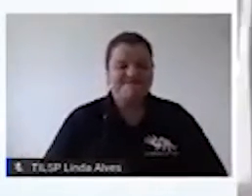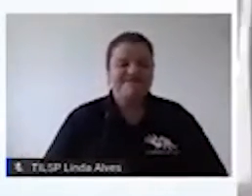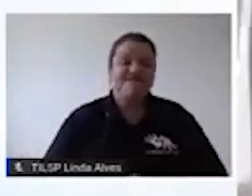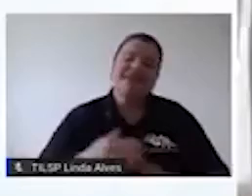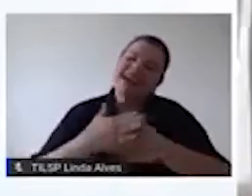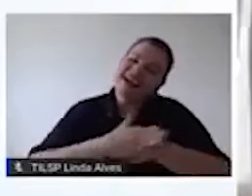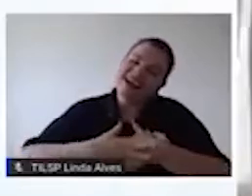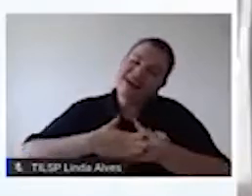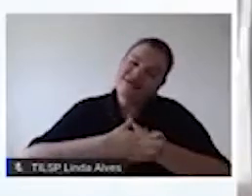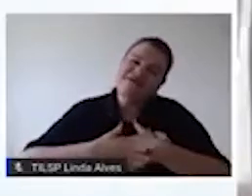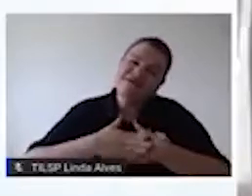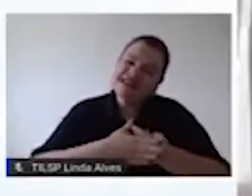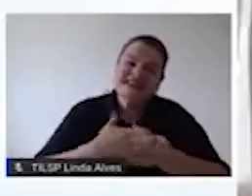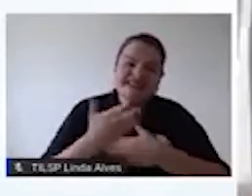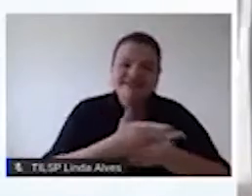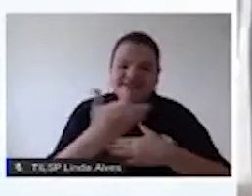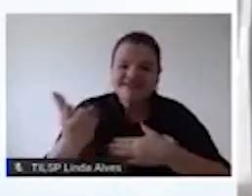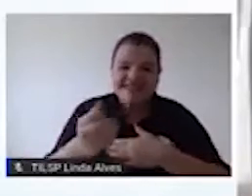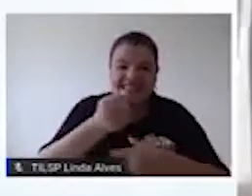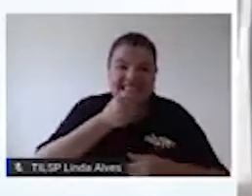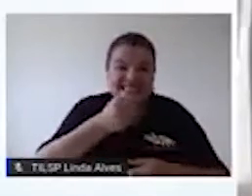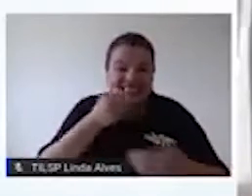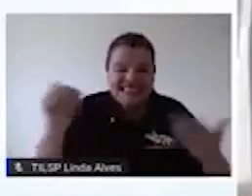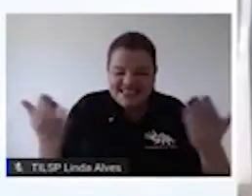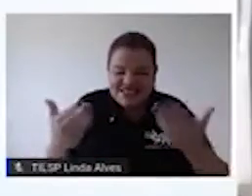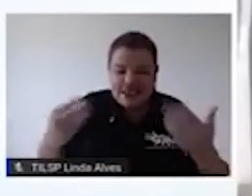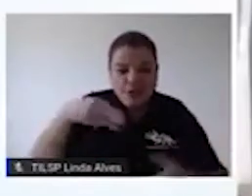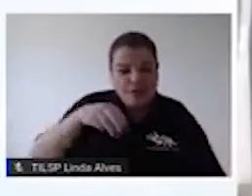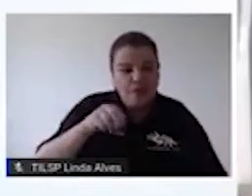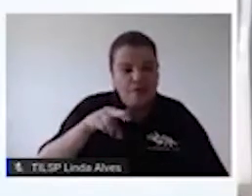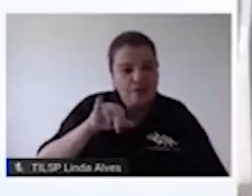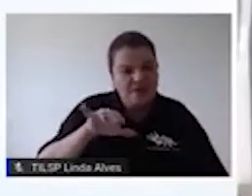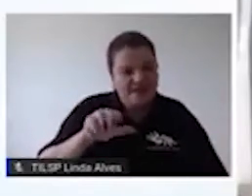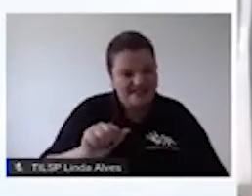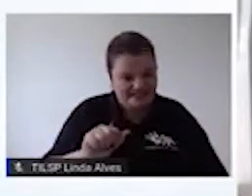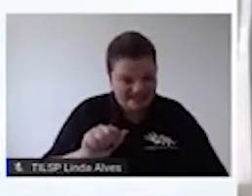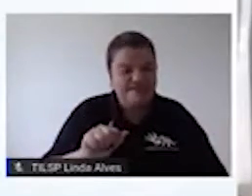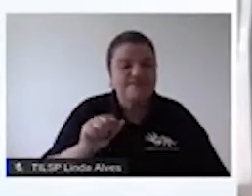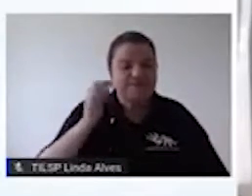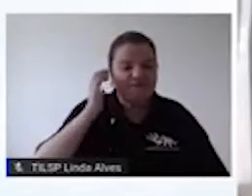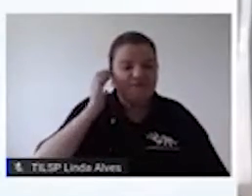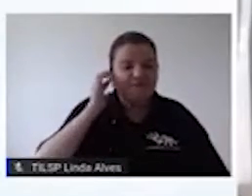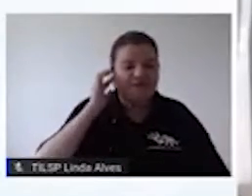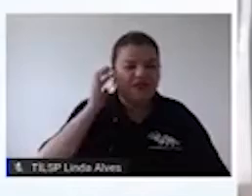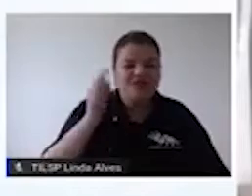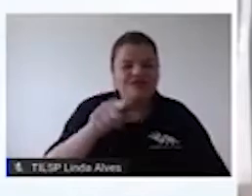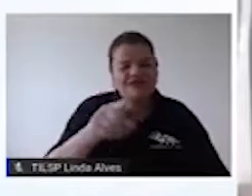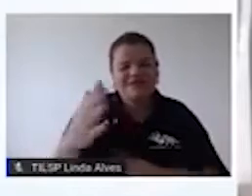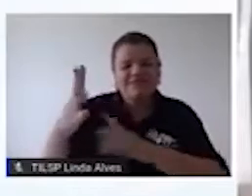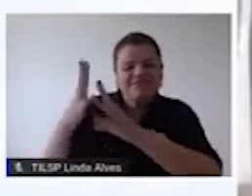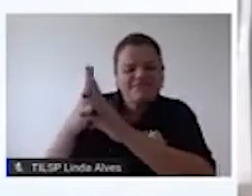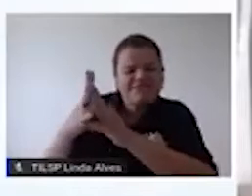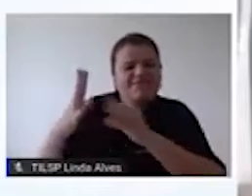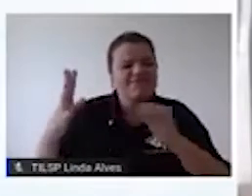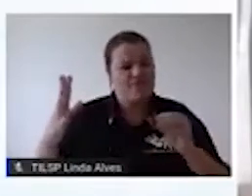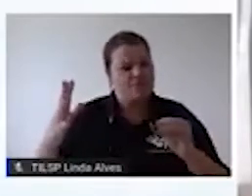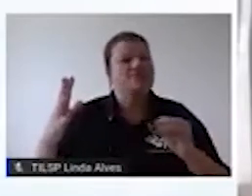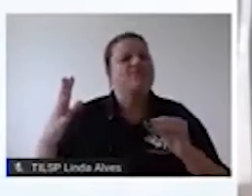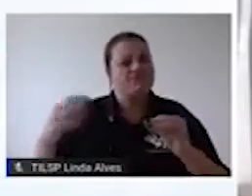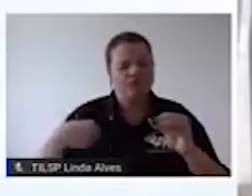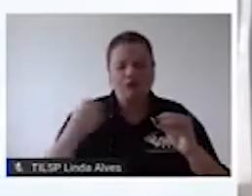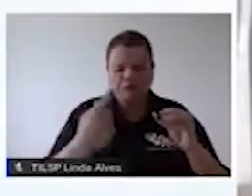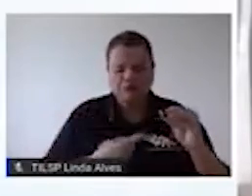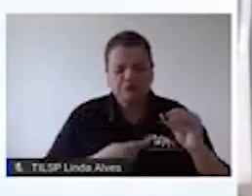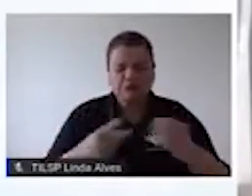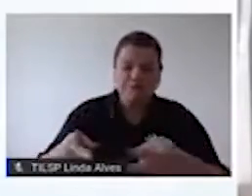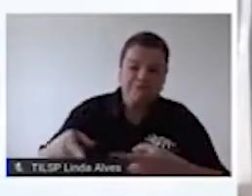prazer para nós tê-la aqui, com certeza, né? É importante porque é uma inspiração também para as mulheres, né? Para elas perceberem